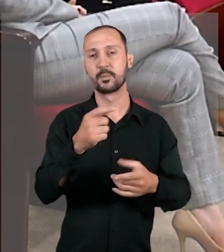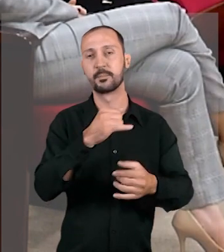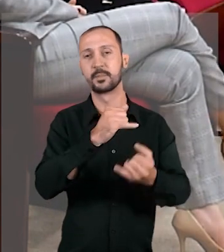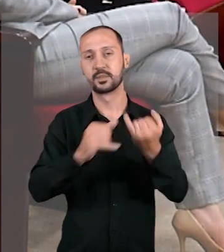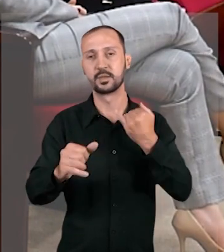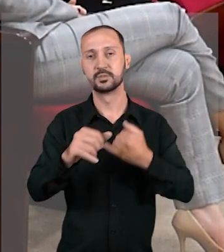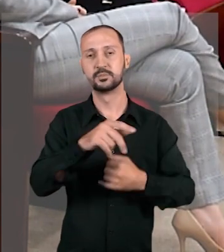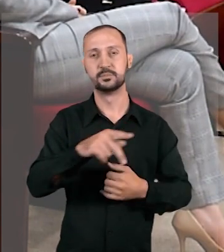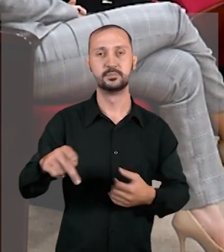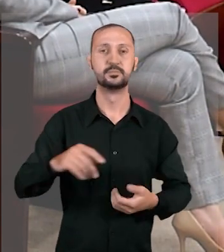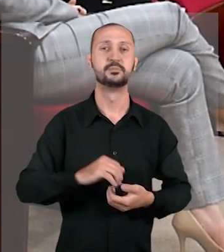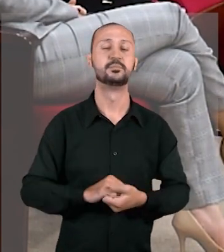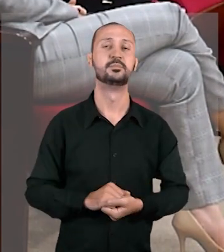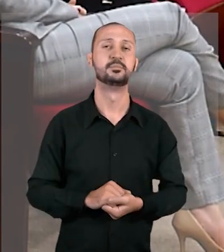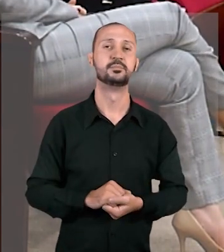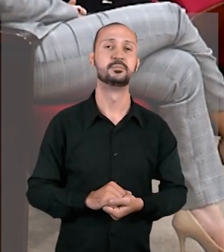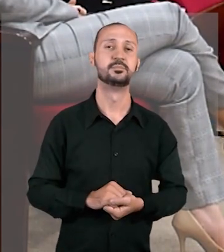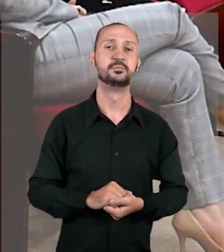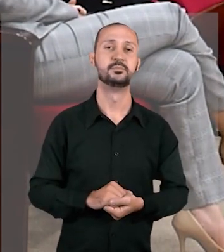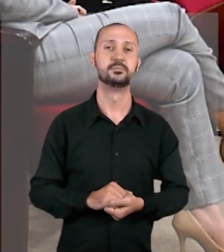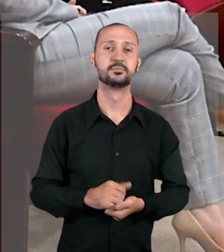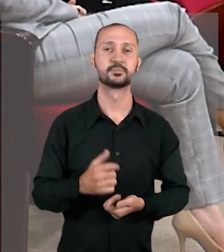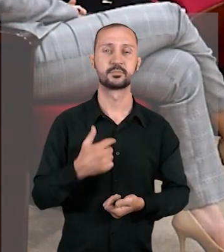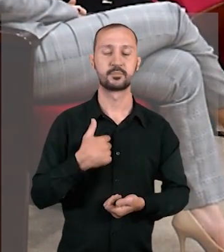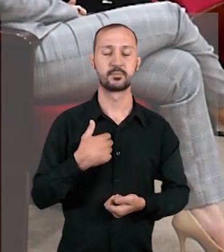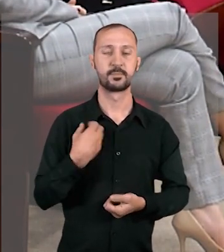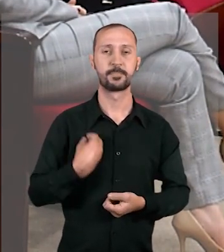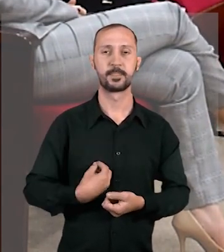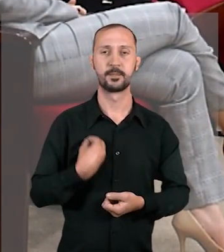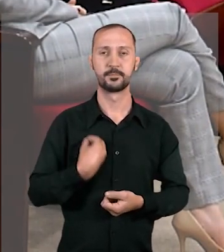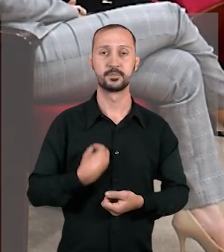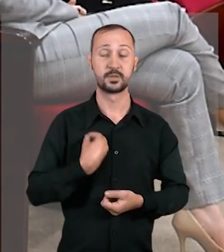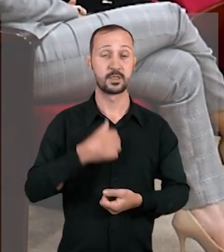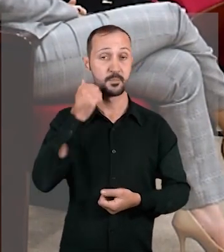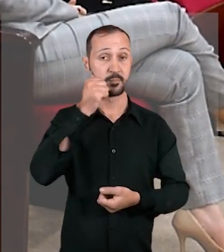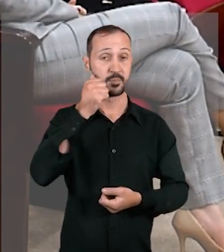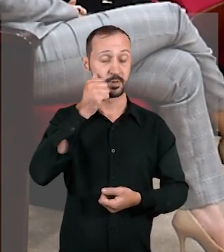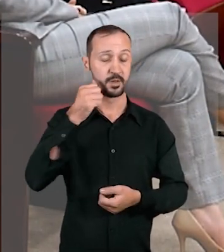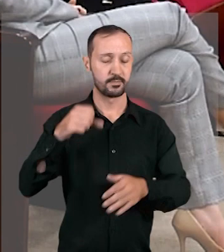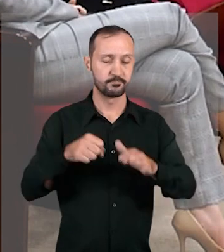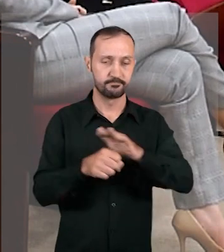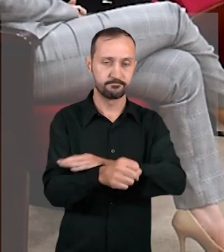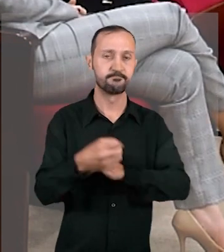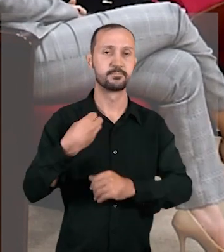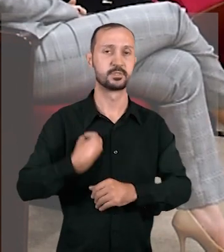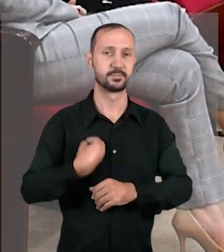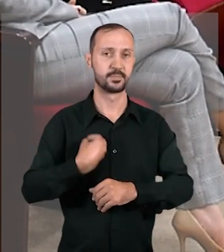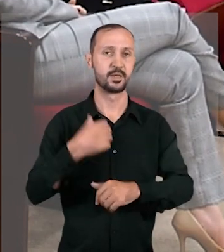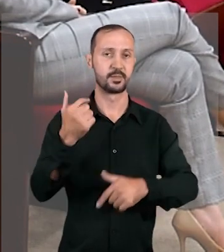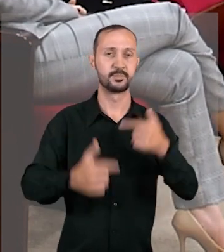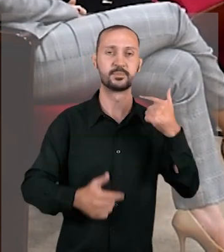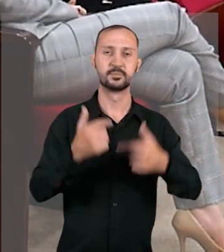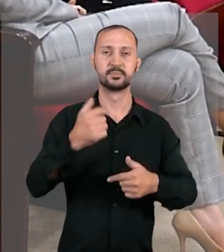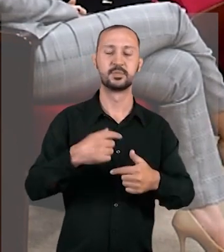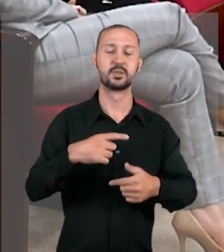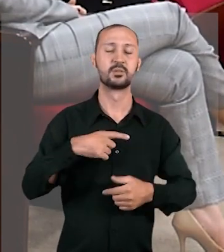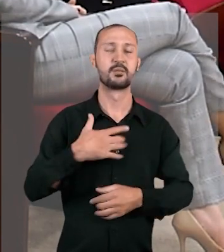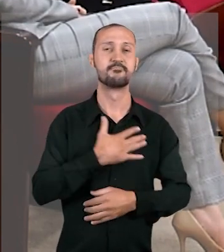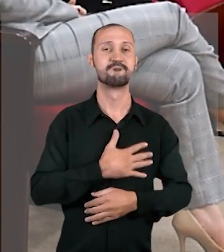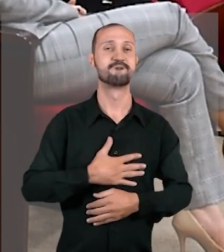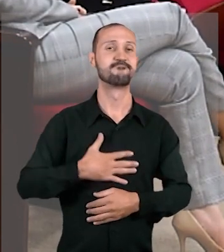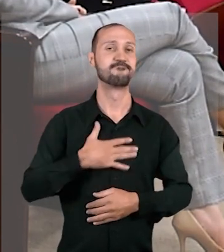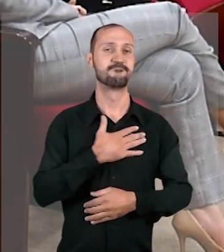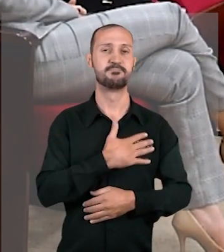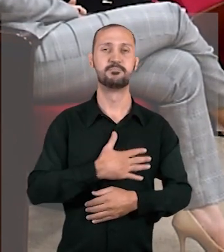semipresidencialista. Eu, sobre participação feminina na política, ouvi com grande prazer